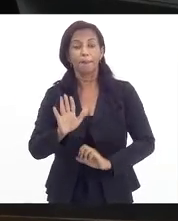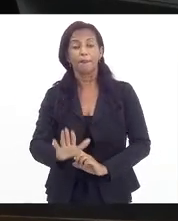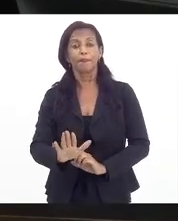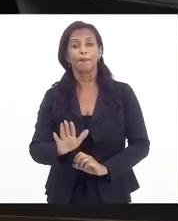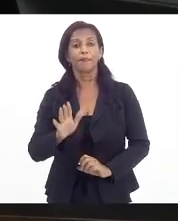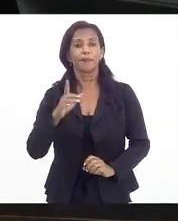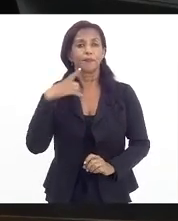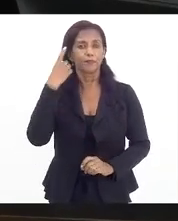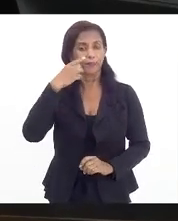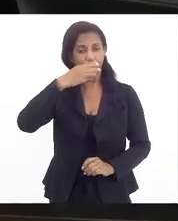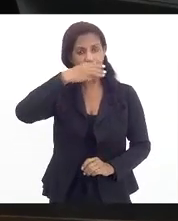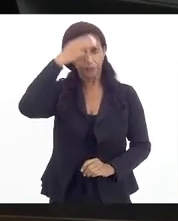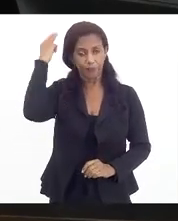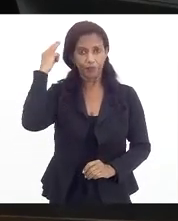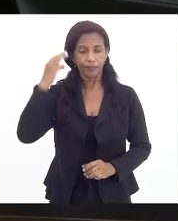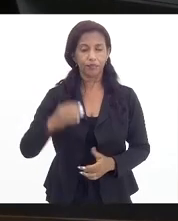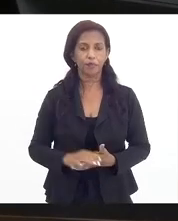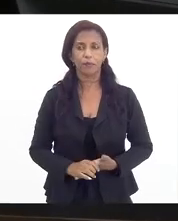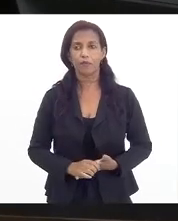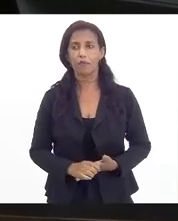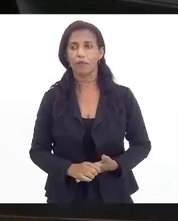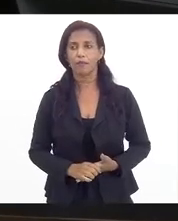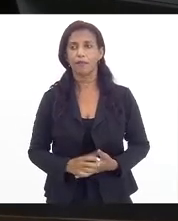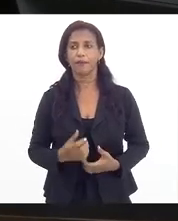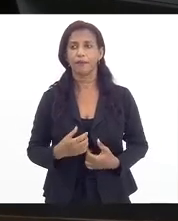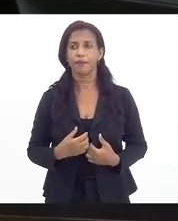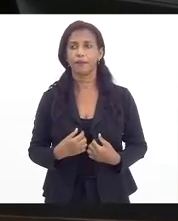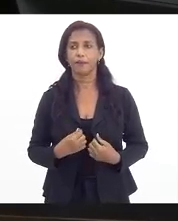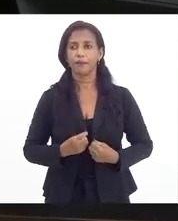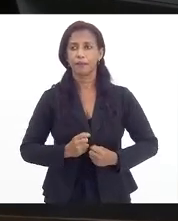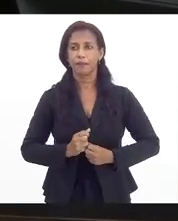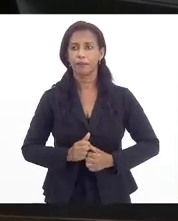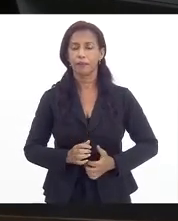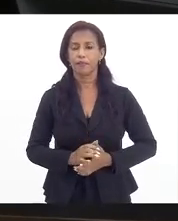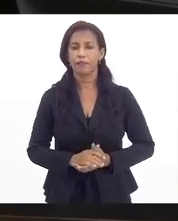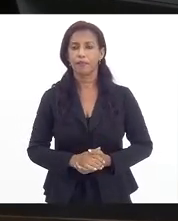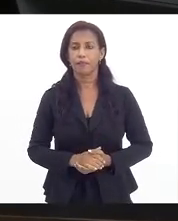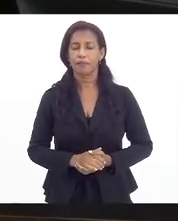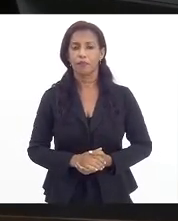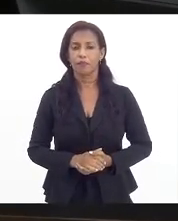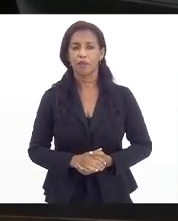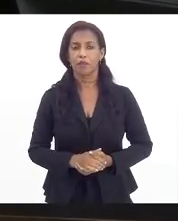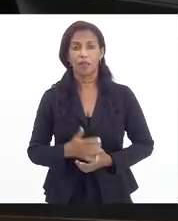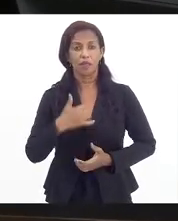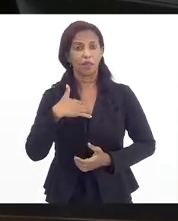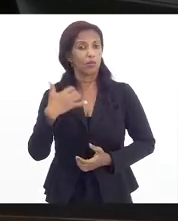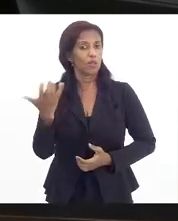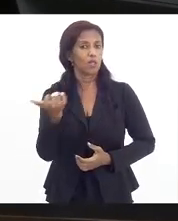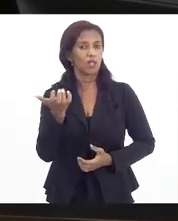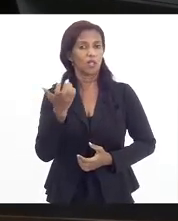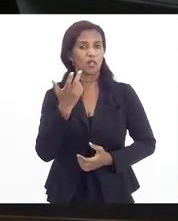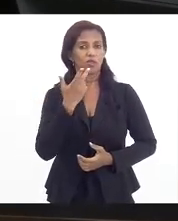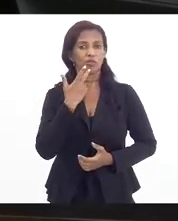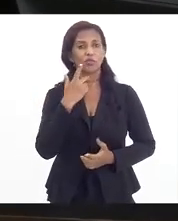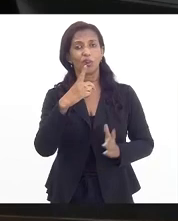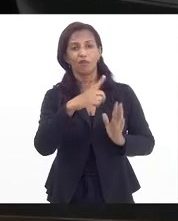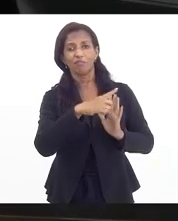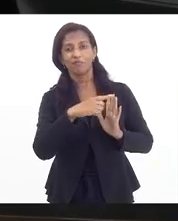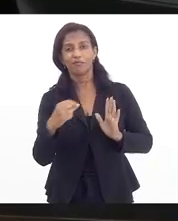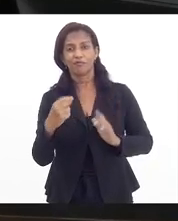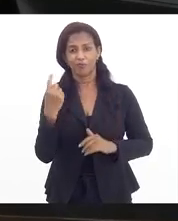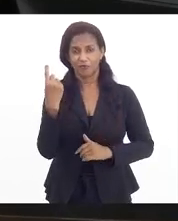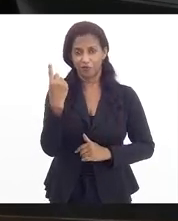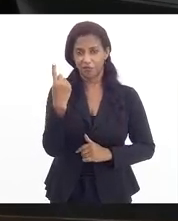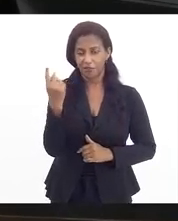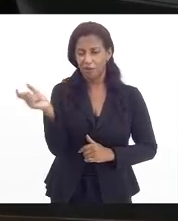Pacheco e eu queria fazer é só menção ele apesar de parecer